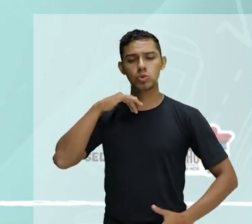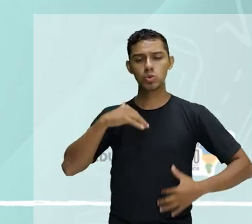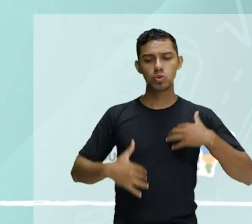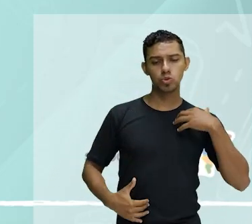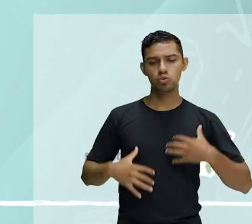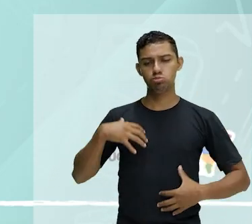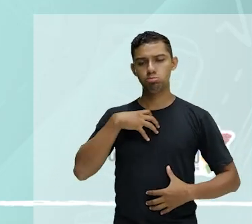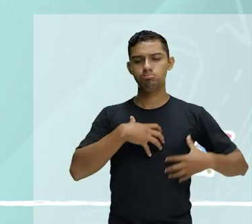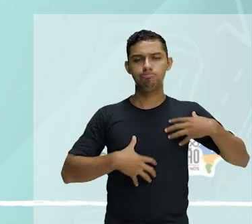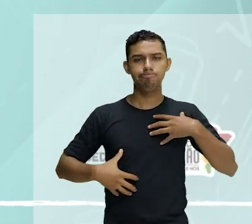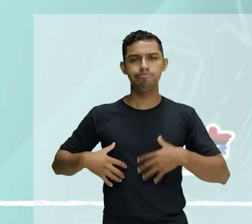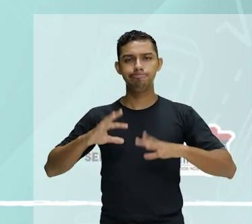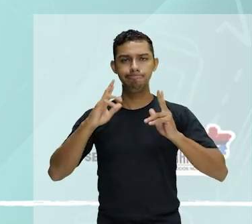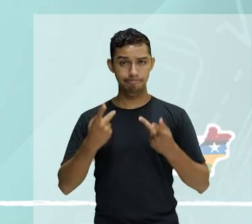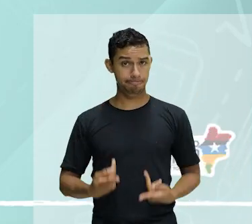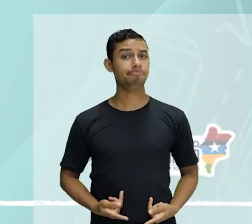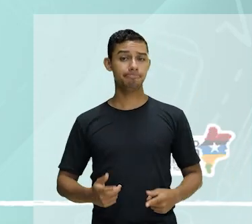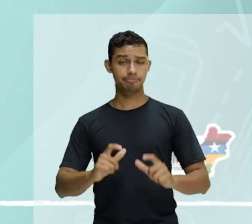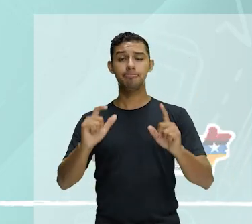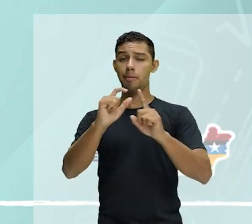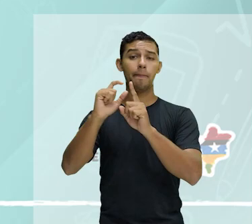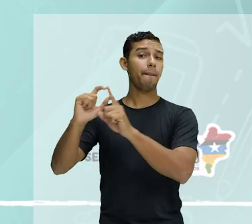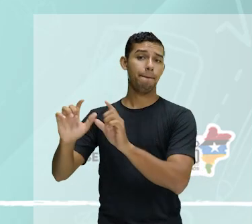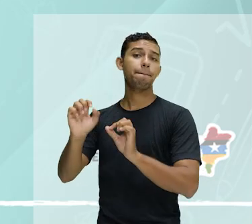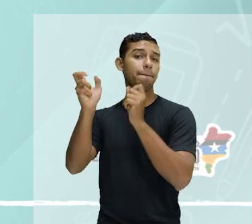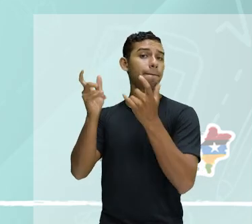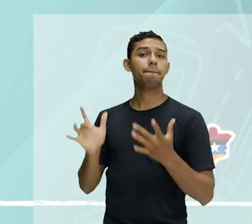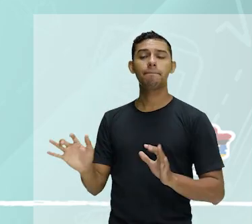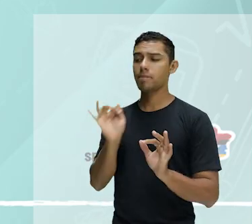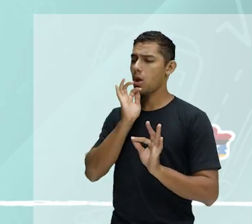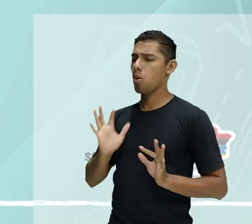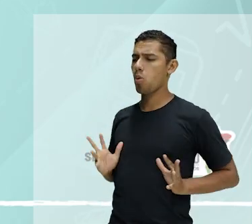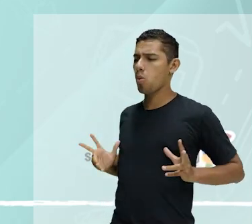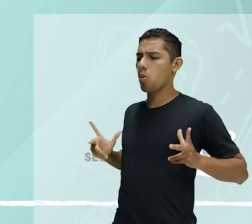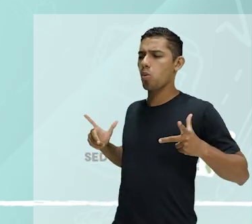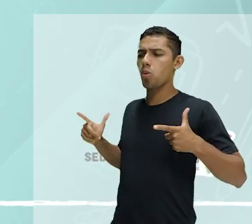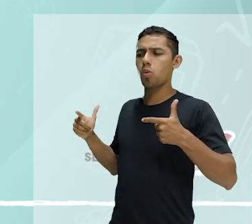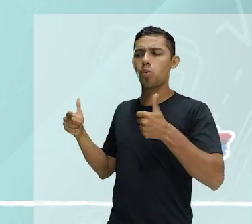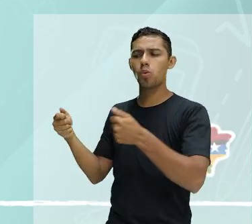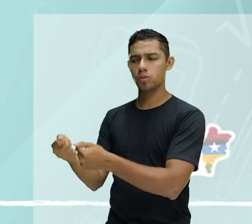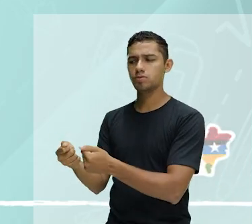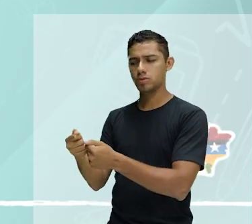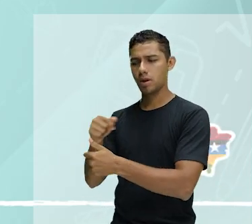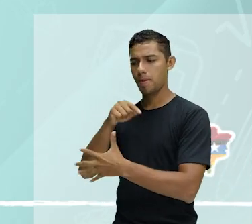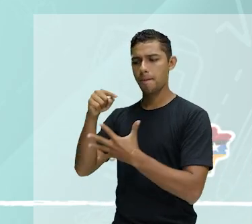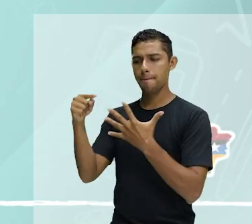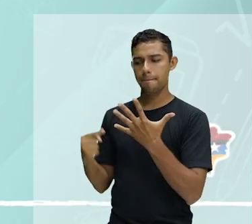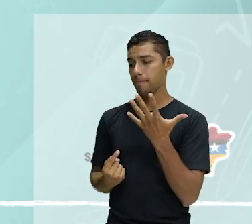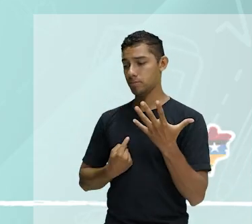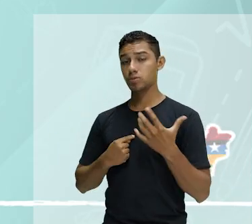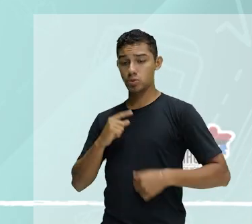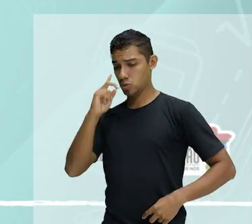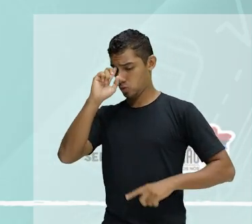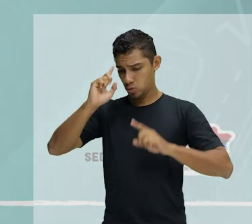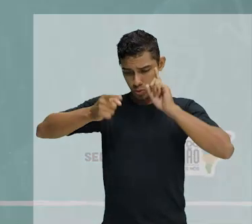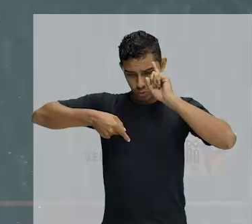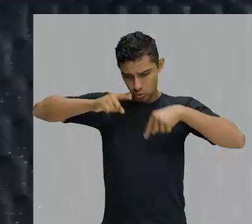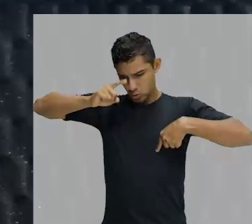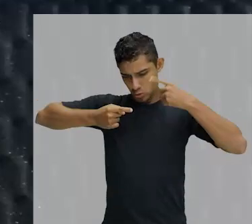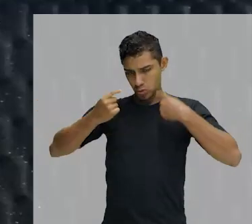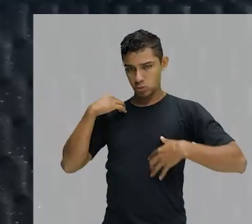humano. Em outras palavras, são todas as qualidades físicas motoras passíveis de